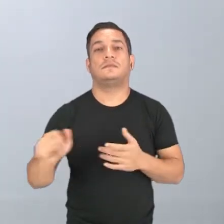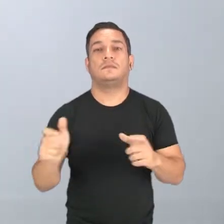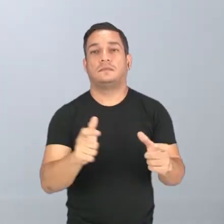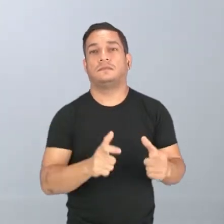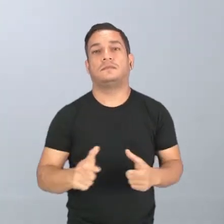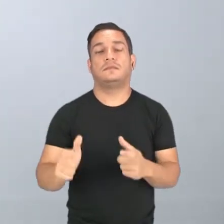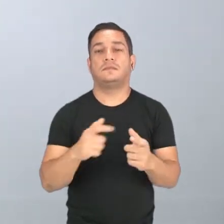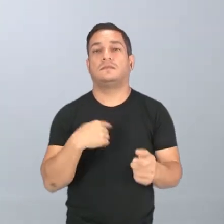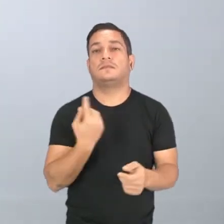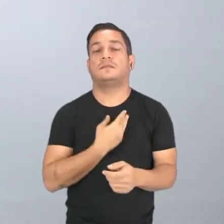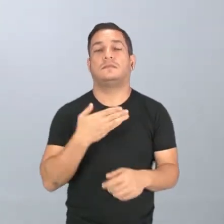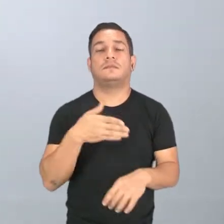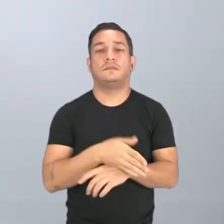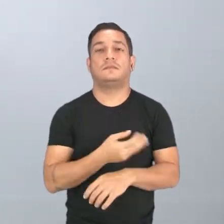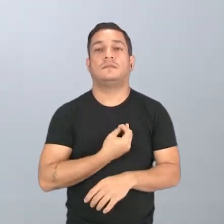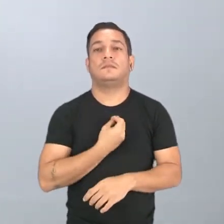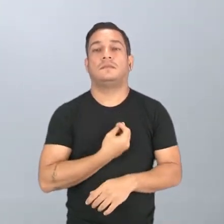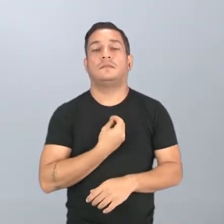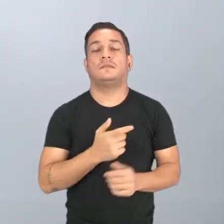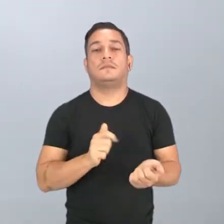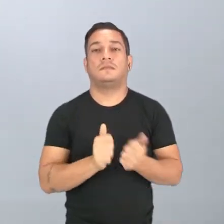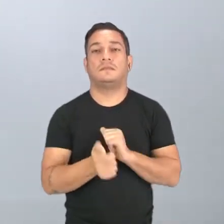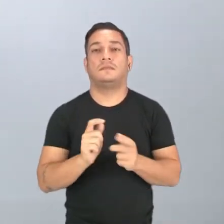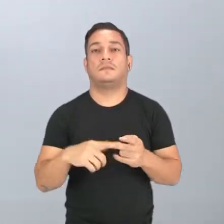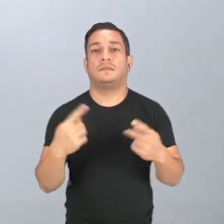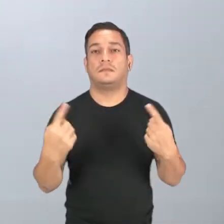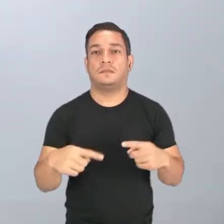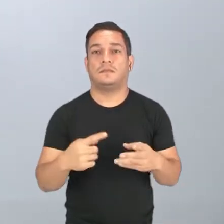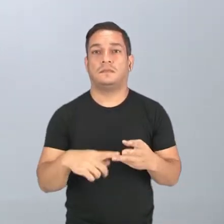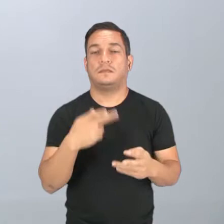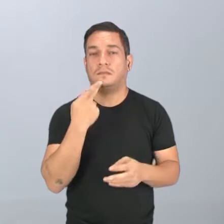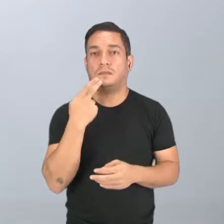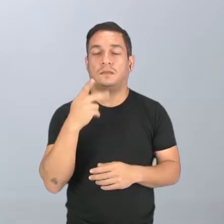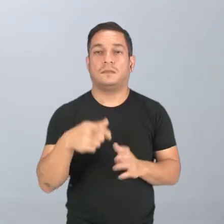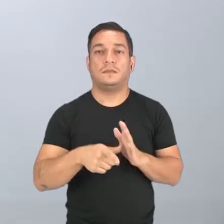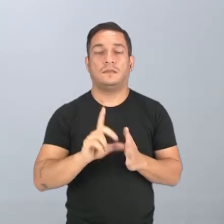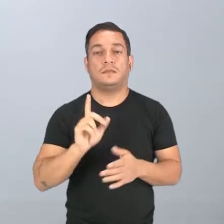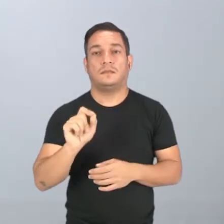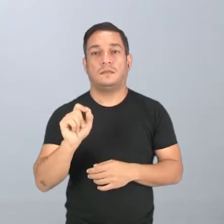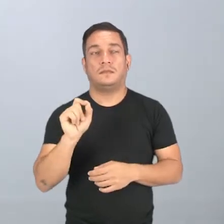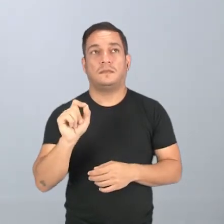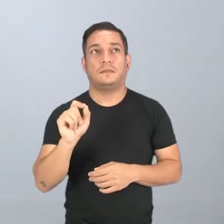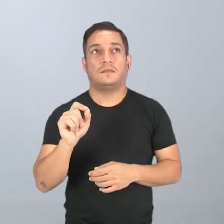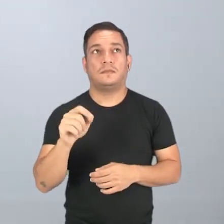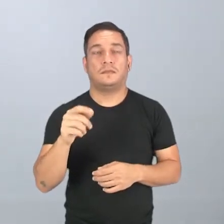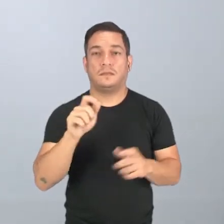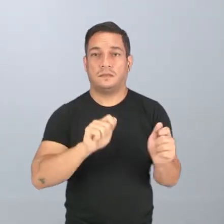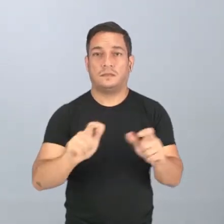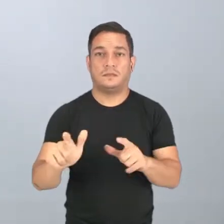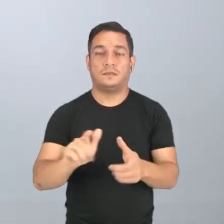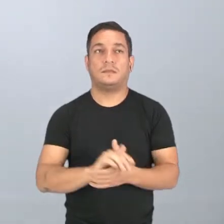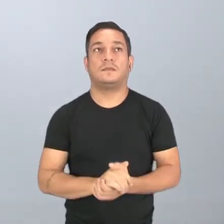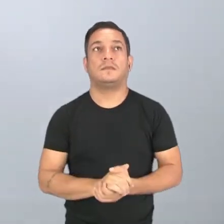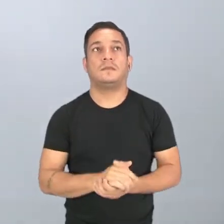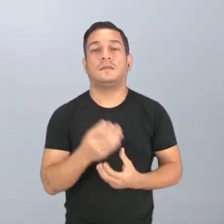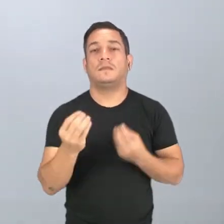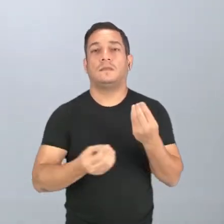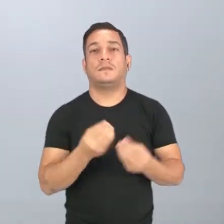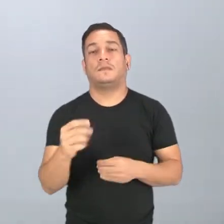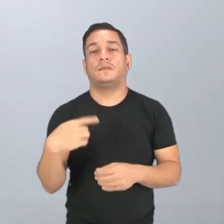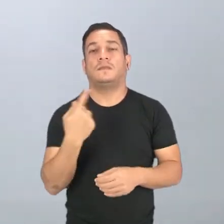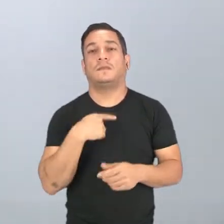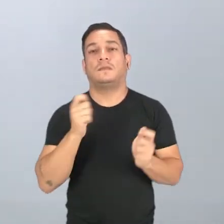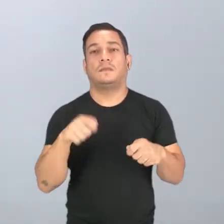ambientes que a gente está inserido, né? Como os esportes, as lutas, como a gente falou ainda agora no nosso slide. E como que a gente